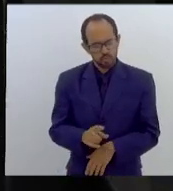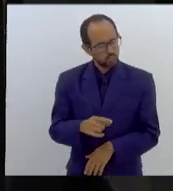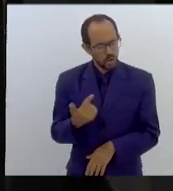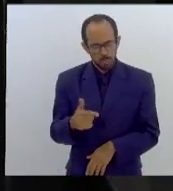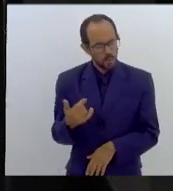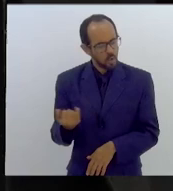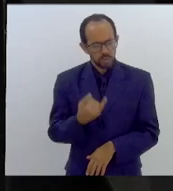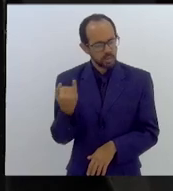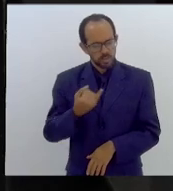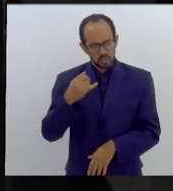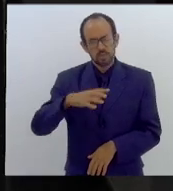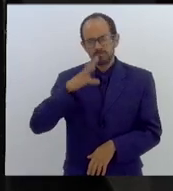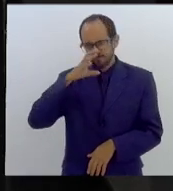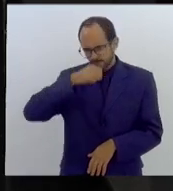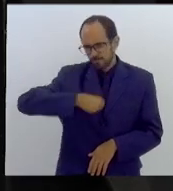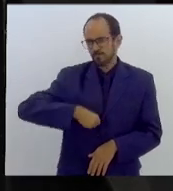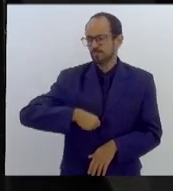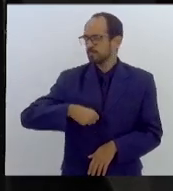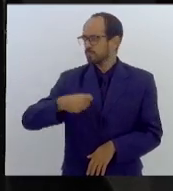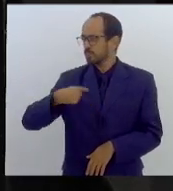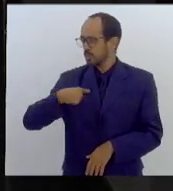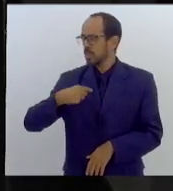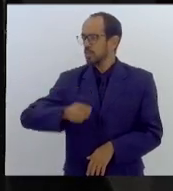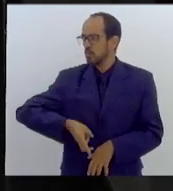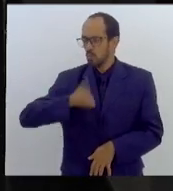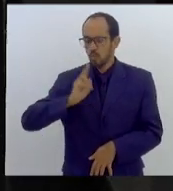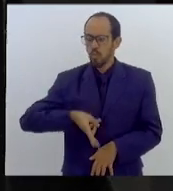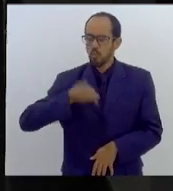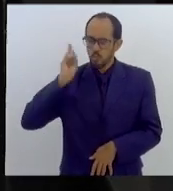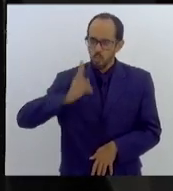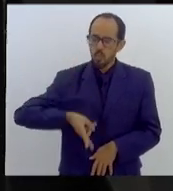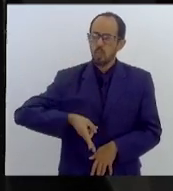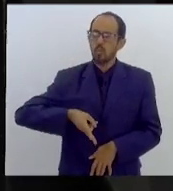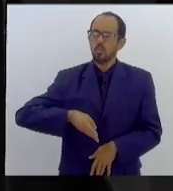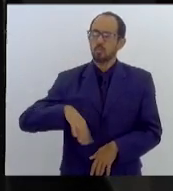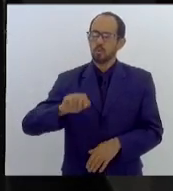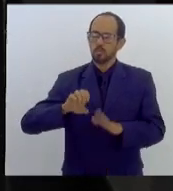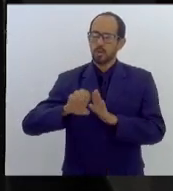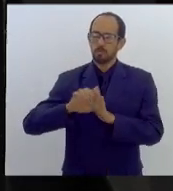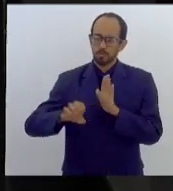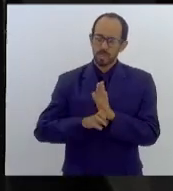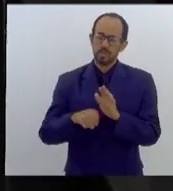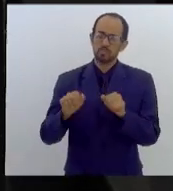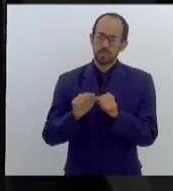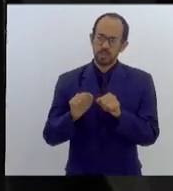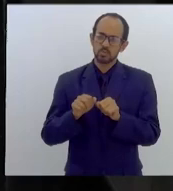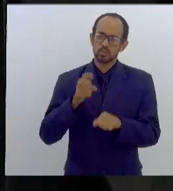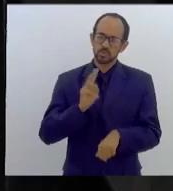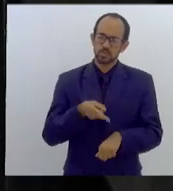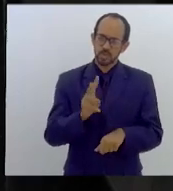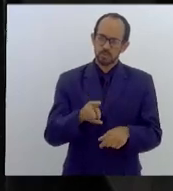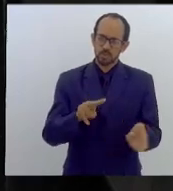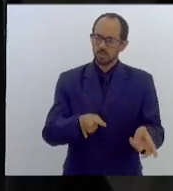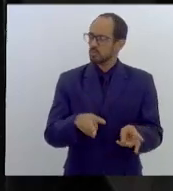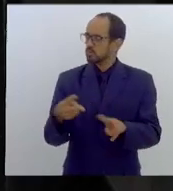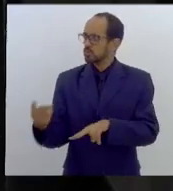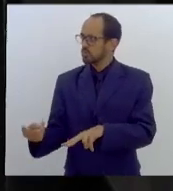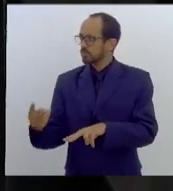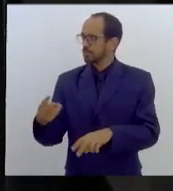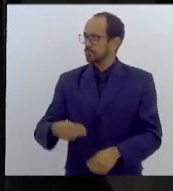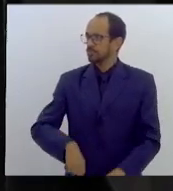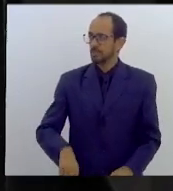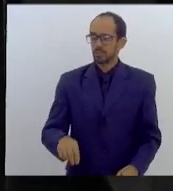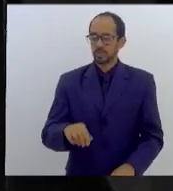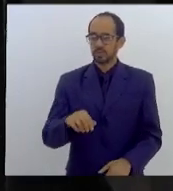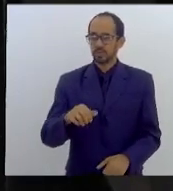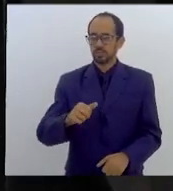Eu persevero, por exemplo, numa emenda que faço sempre, em relação à questão dos repasses duodecimais